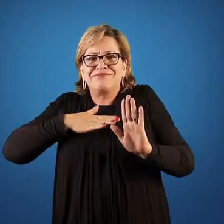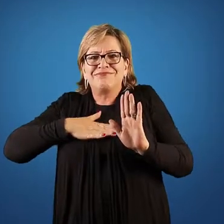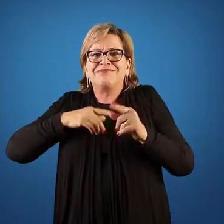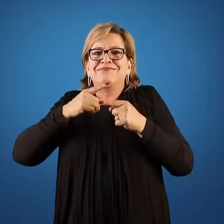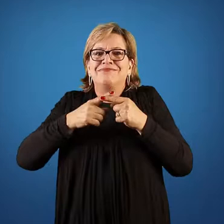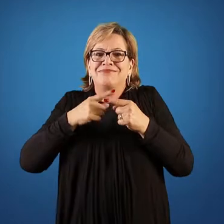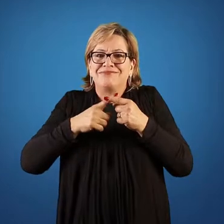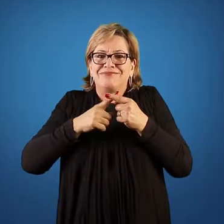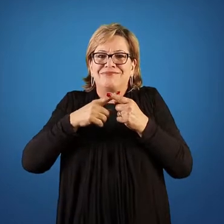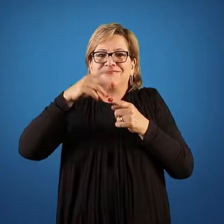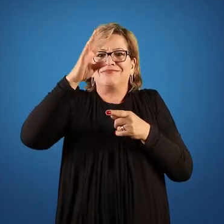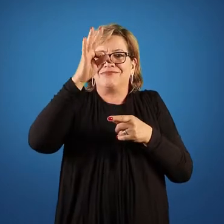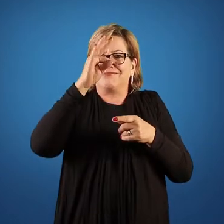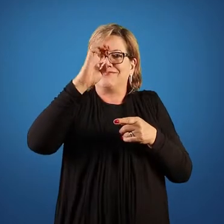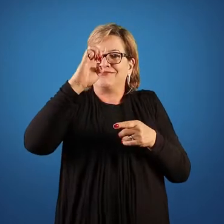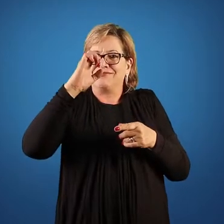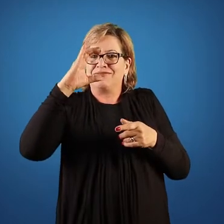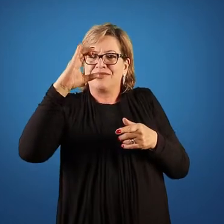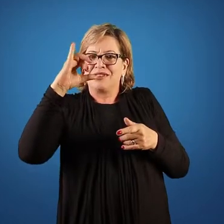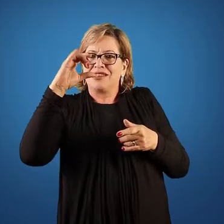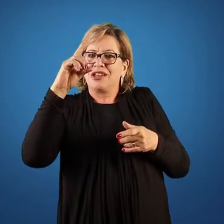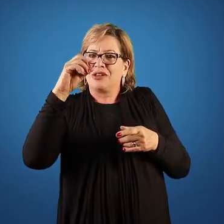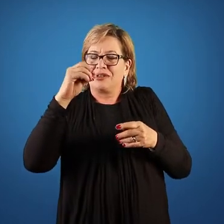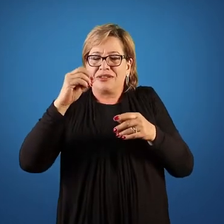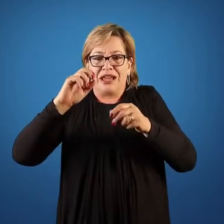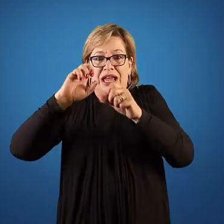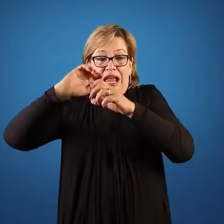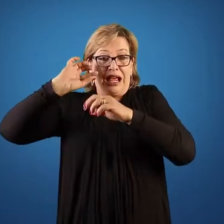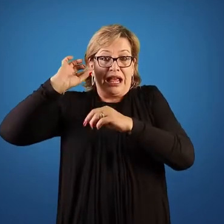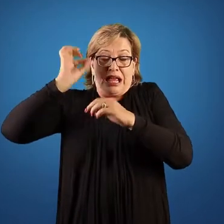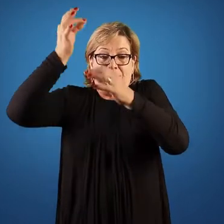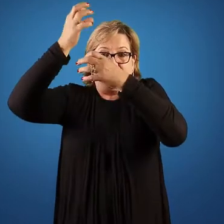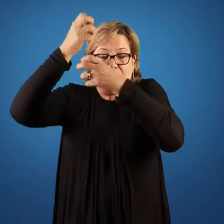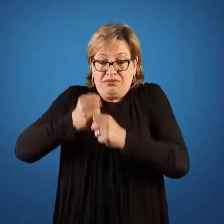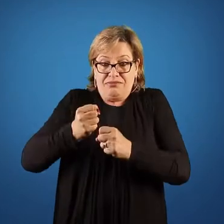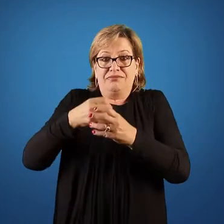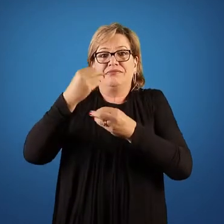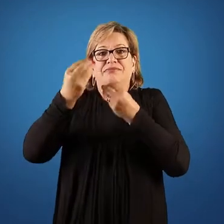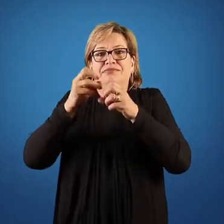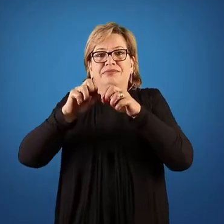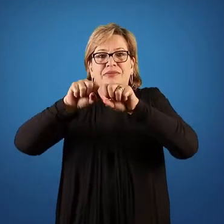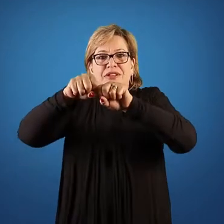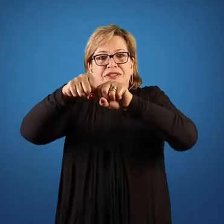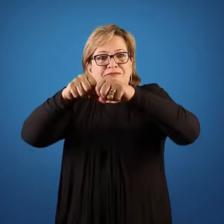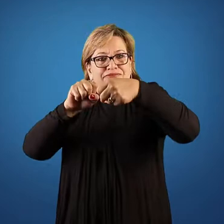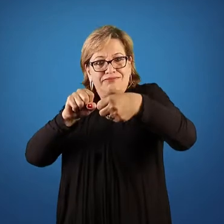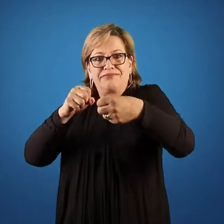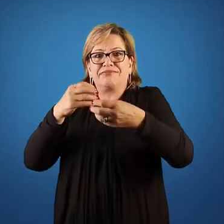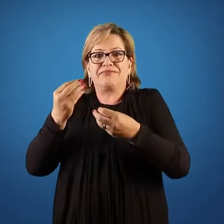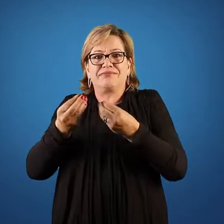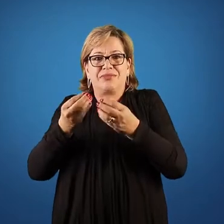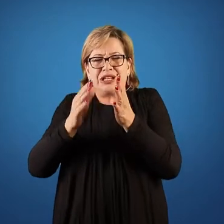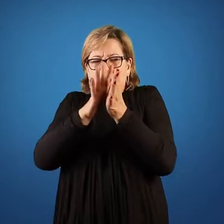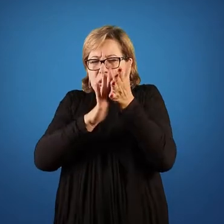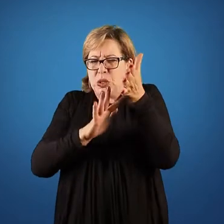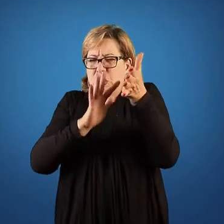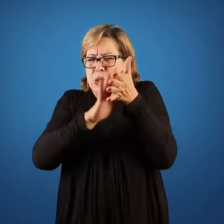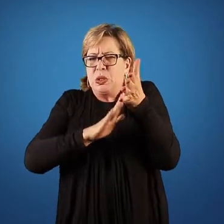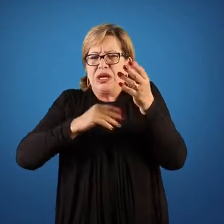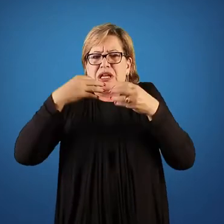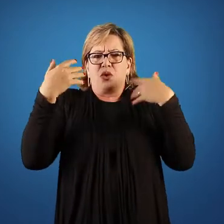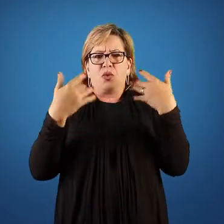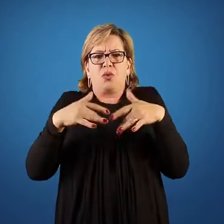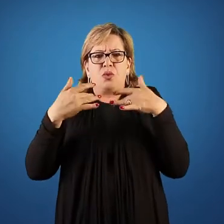o tecido, se a gente solta ele com, né, simplesmente solta o peso do corpo, o tecido vai queimar a mão, vai queimar o